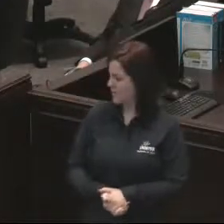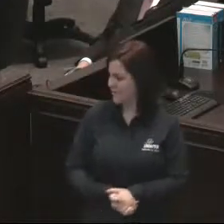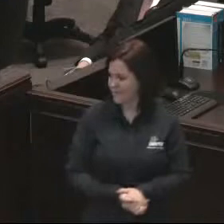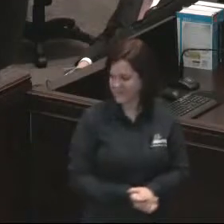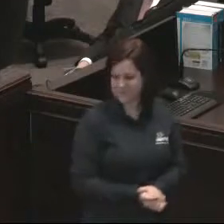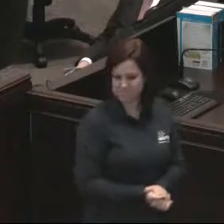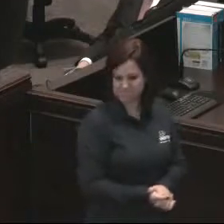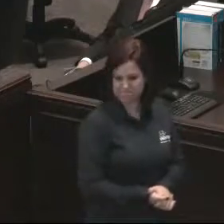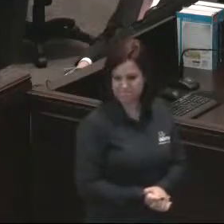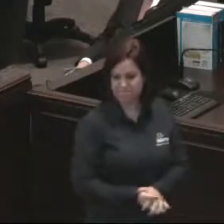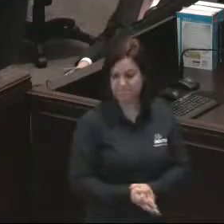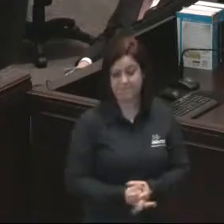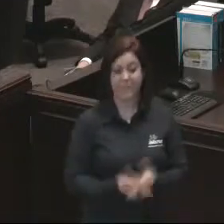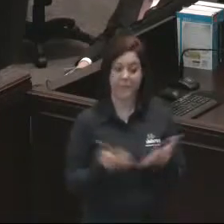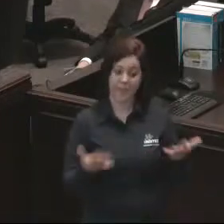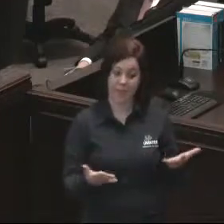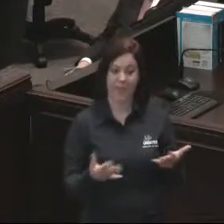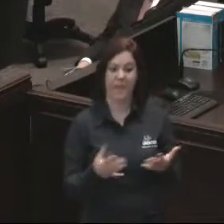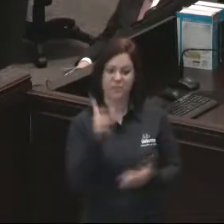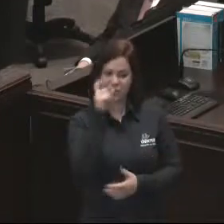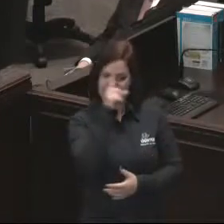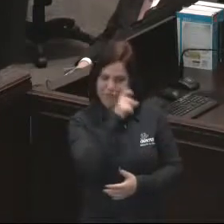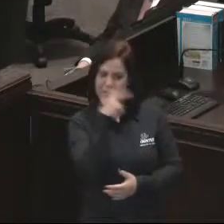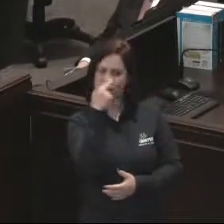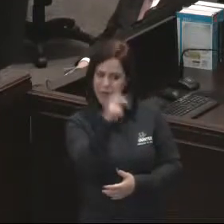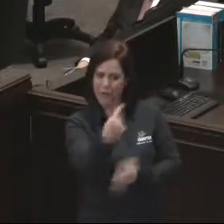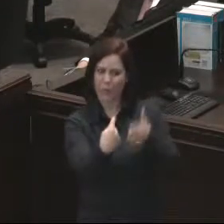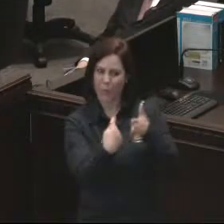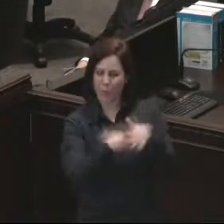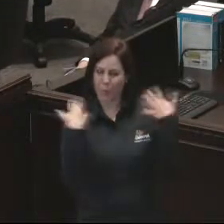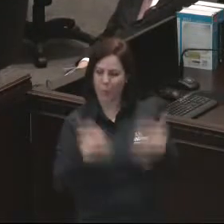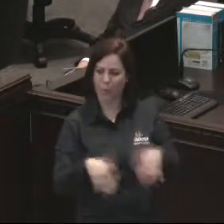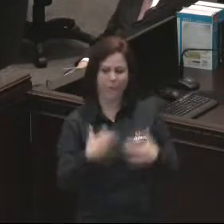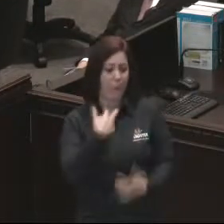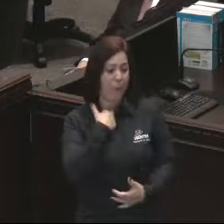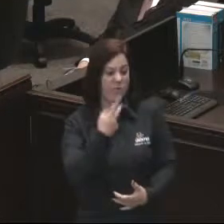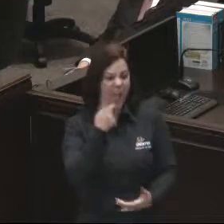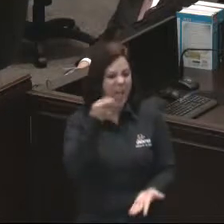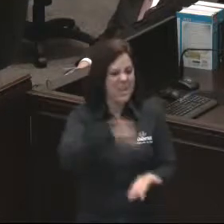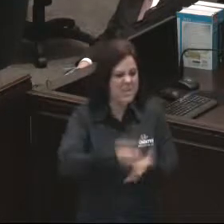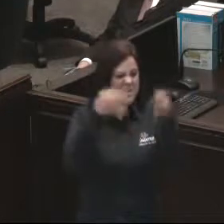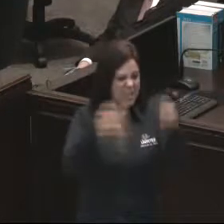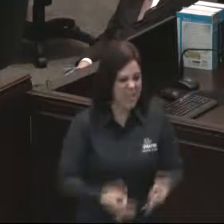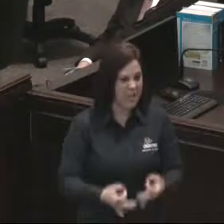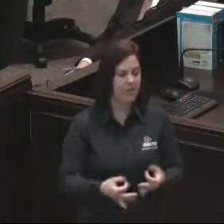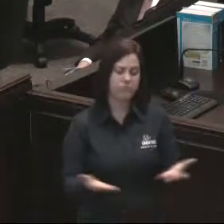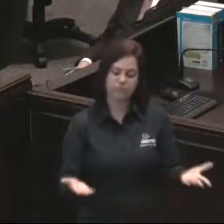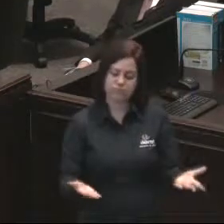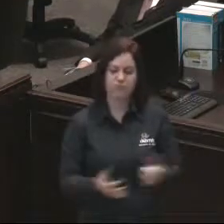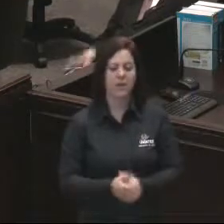femininos? Isso é bastante complexo, isso que eu falei, a gente não pode afirmar, né? Tem vários estudos